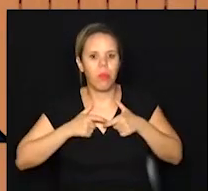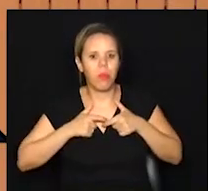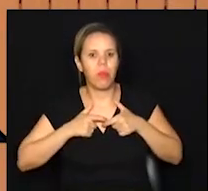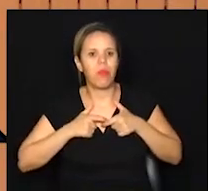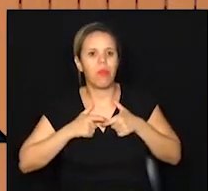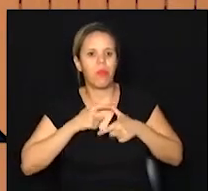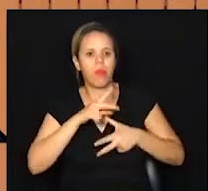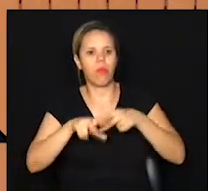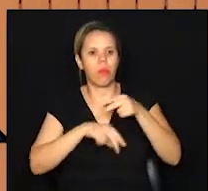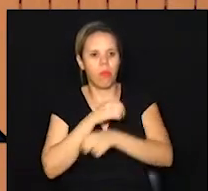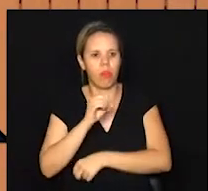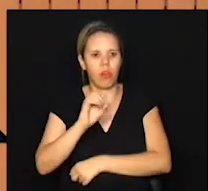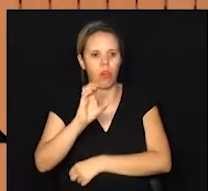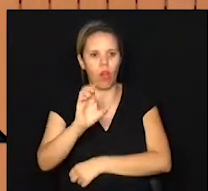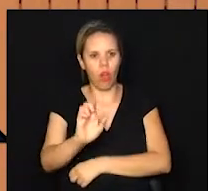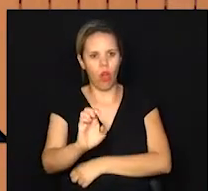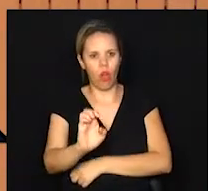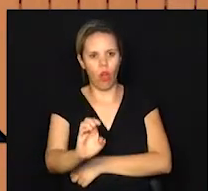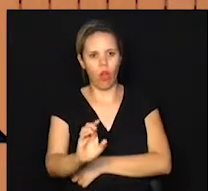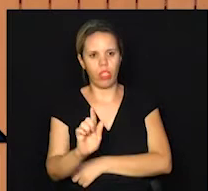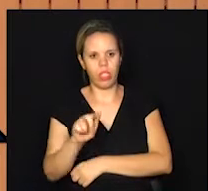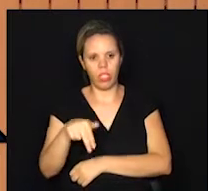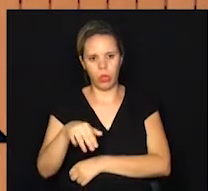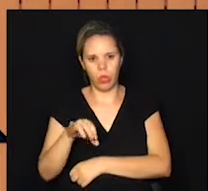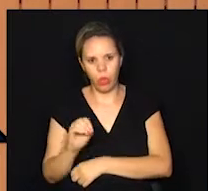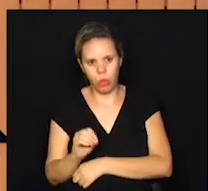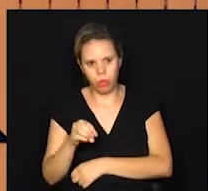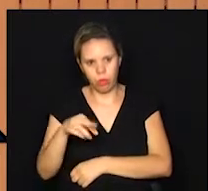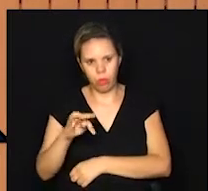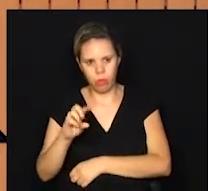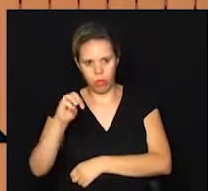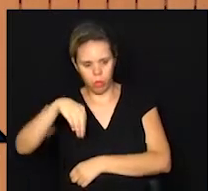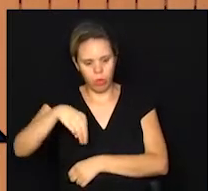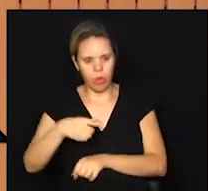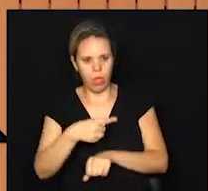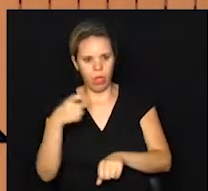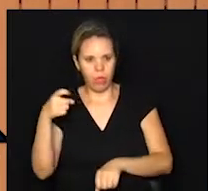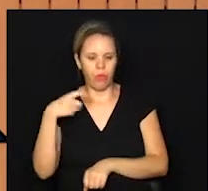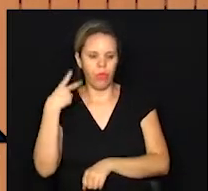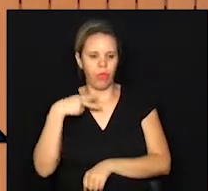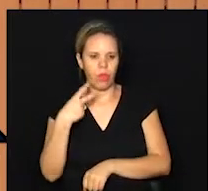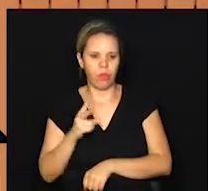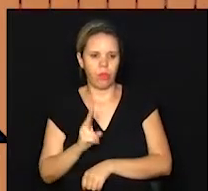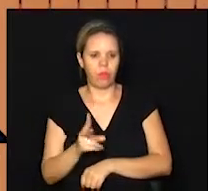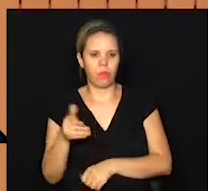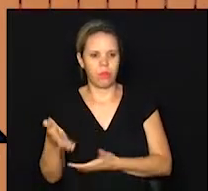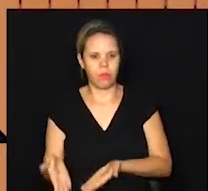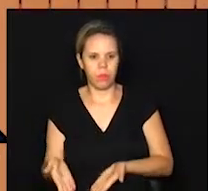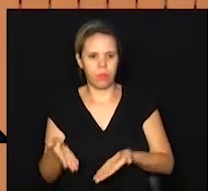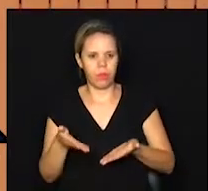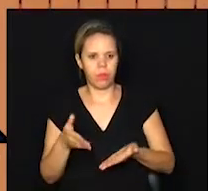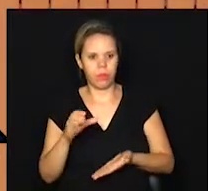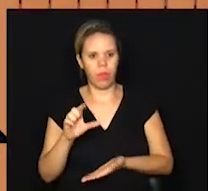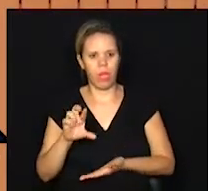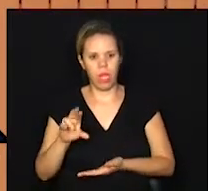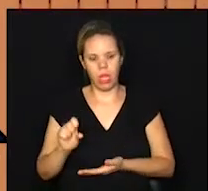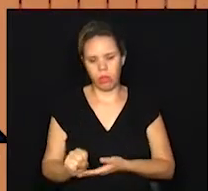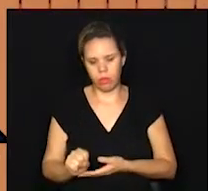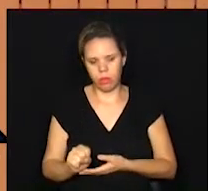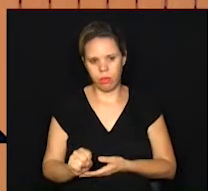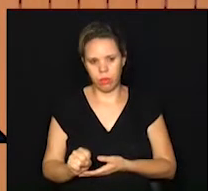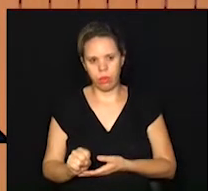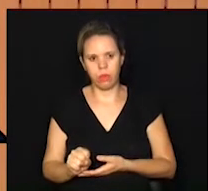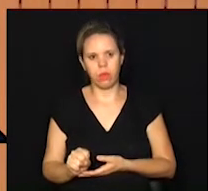Milton Santana, o senhor ex-vereador dessa casa, sempre vereador, Carlos Francisco